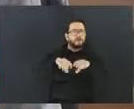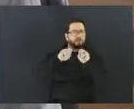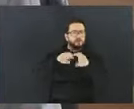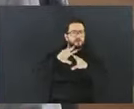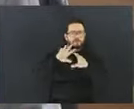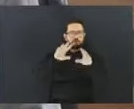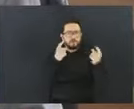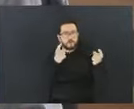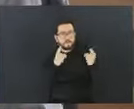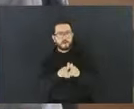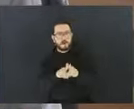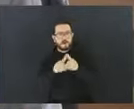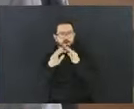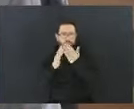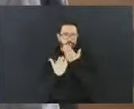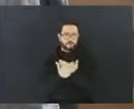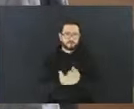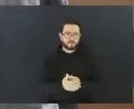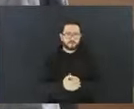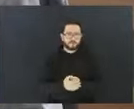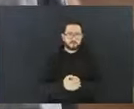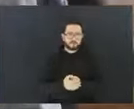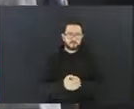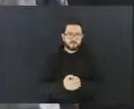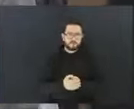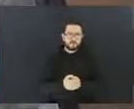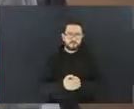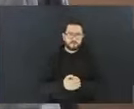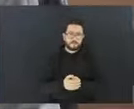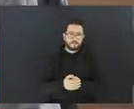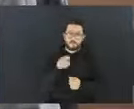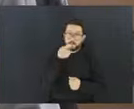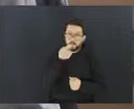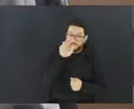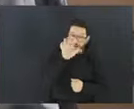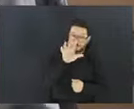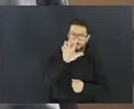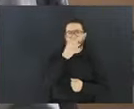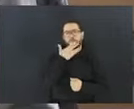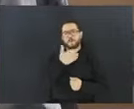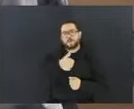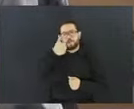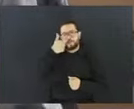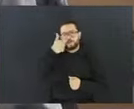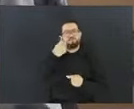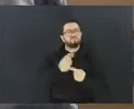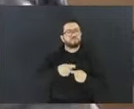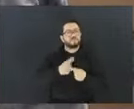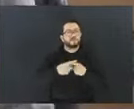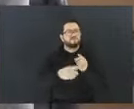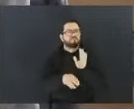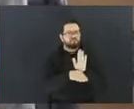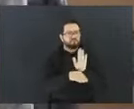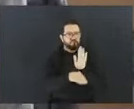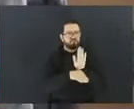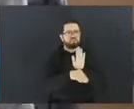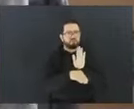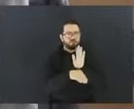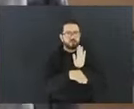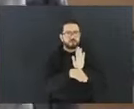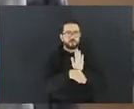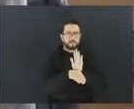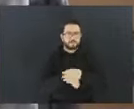solução é muito melhor do que deixar para reprimir, né, o crime. E eu gostaria de saber, comandante, se